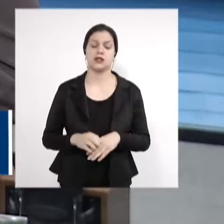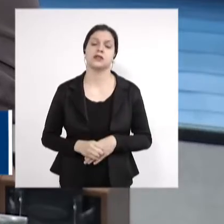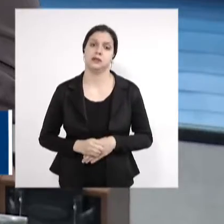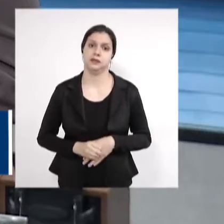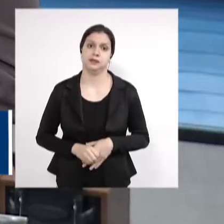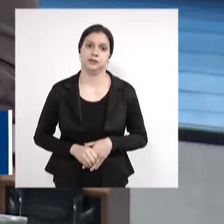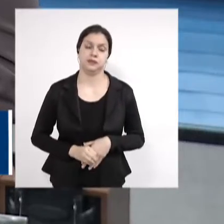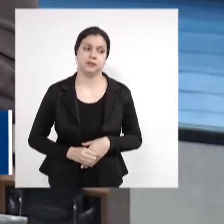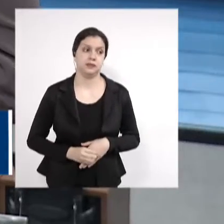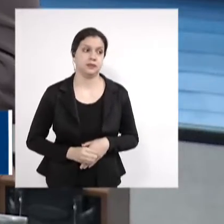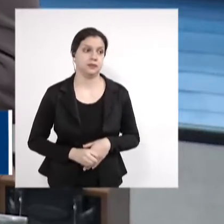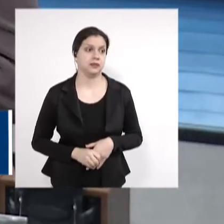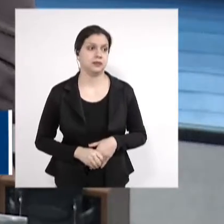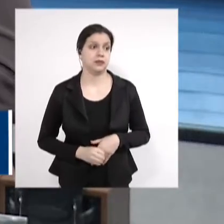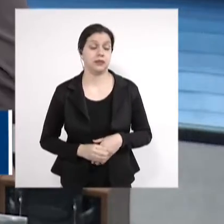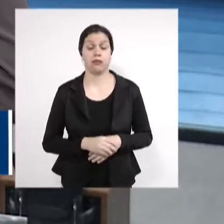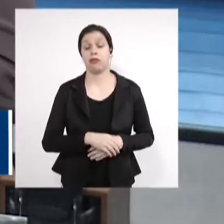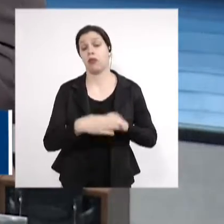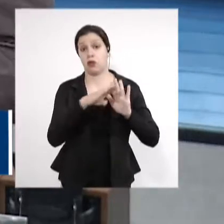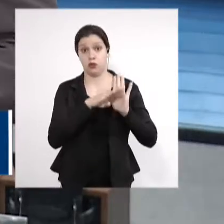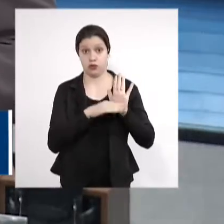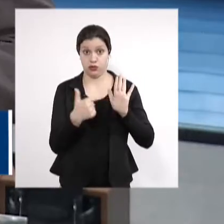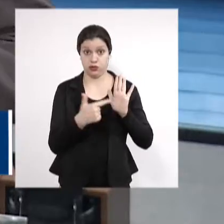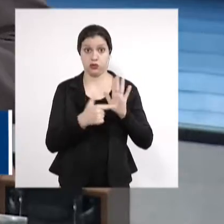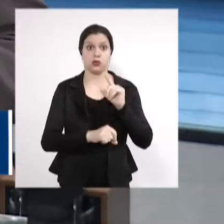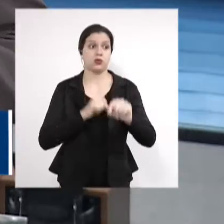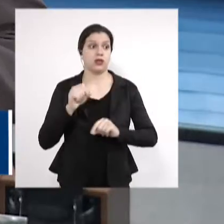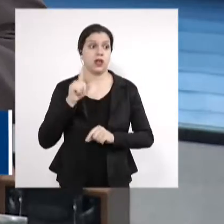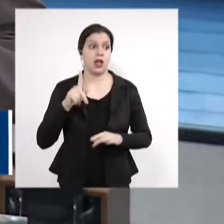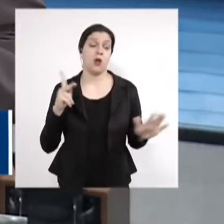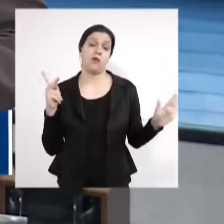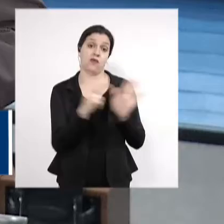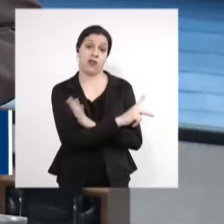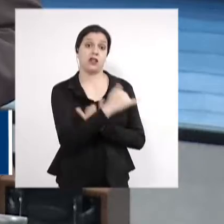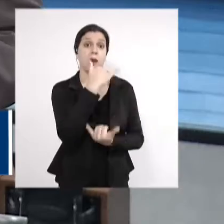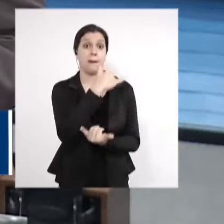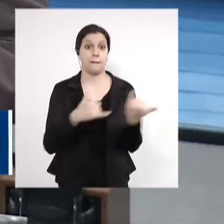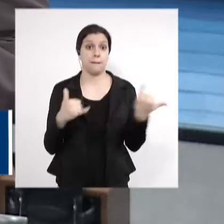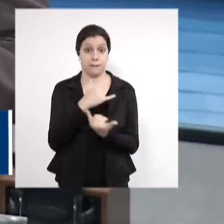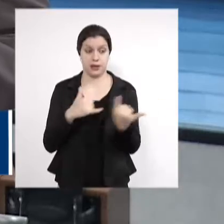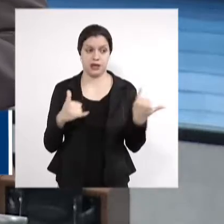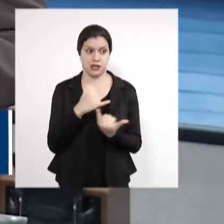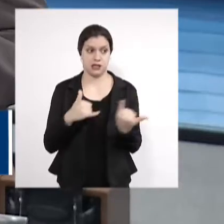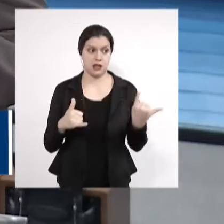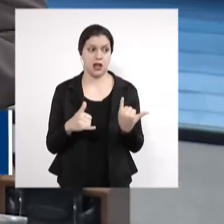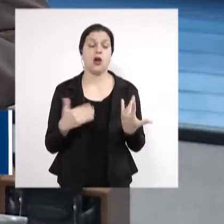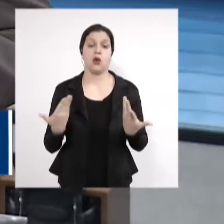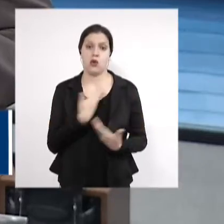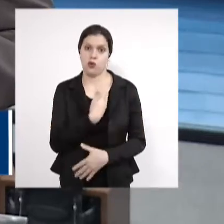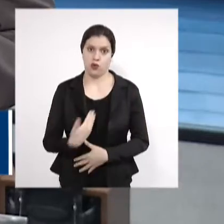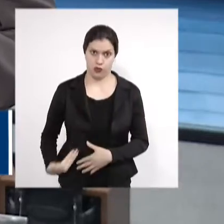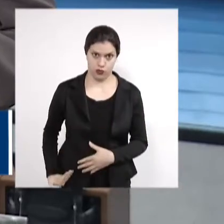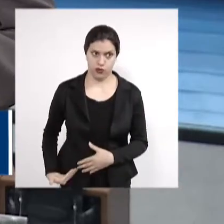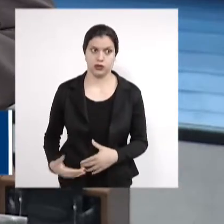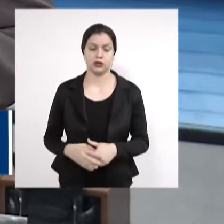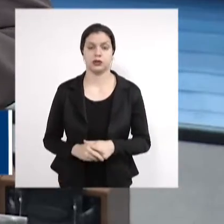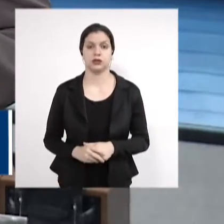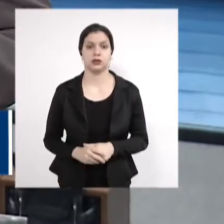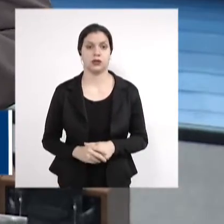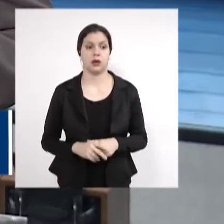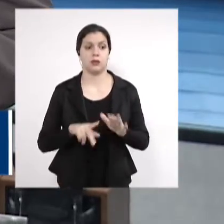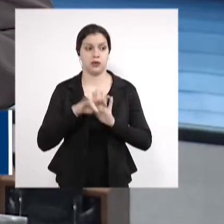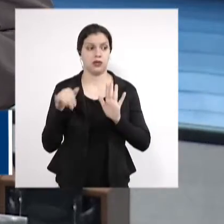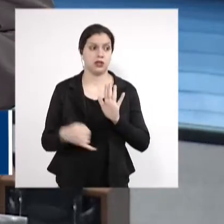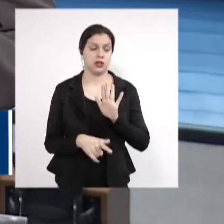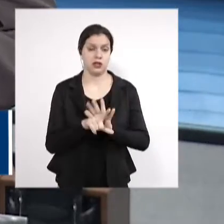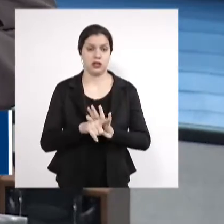né, Exatamente. Marité? O segundo item, Marité, é um veto parcial encaminhado pelo governador, um veto ao